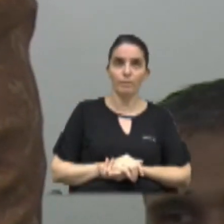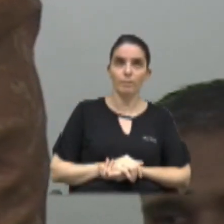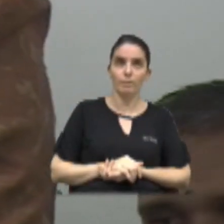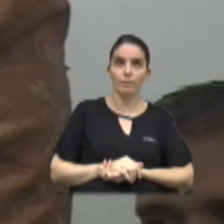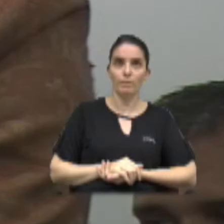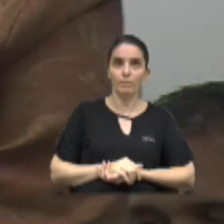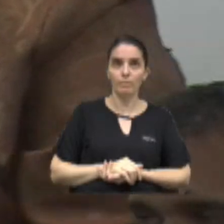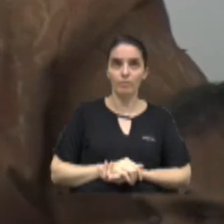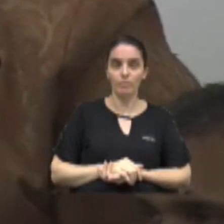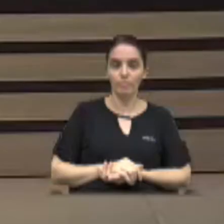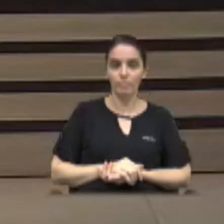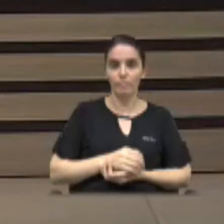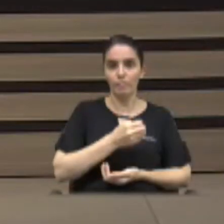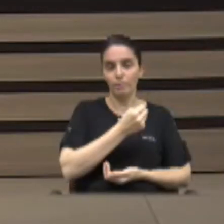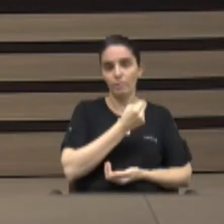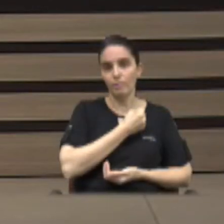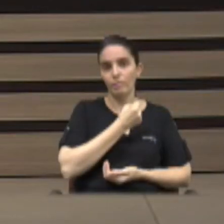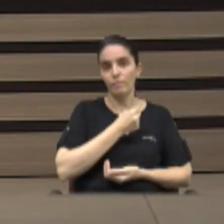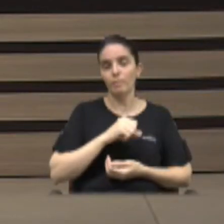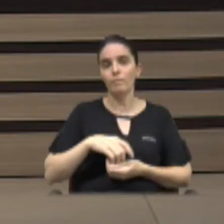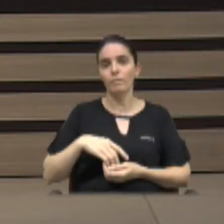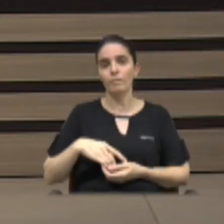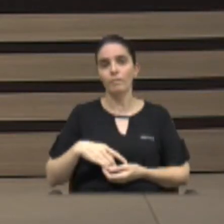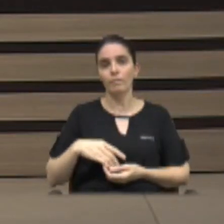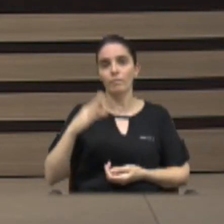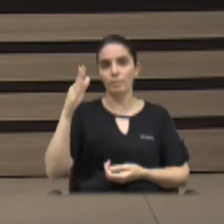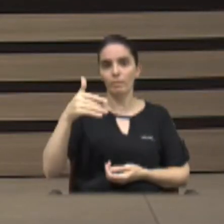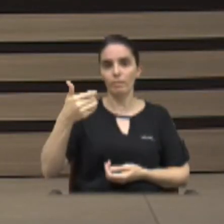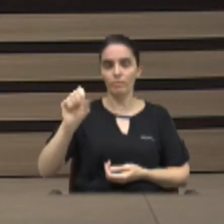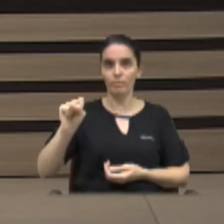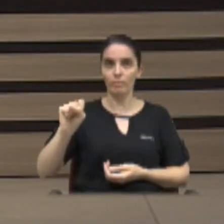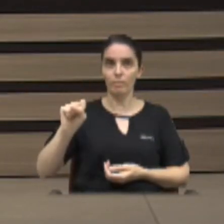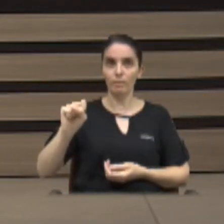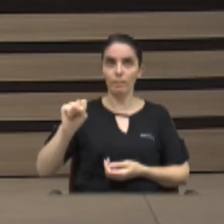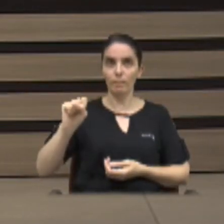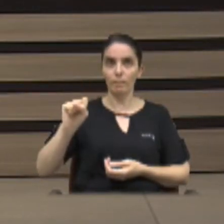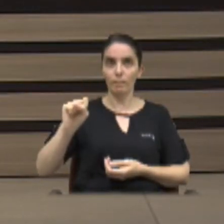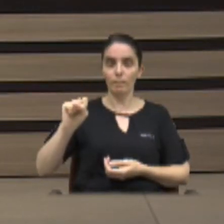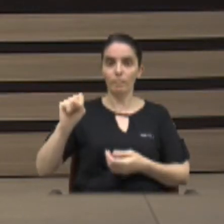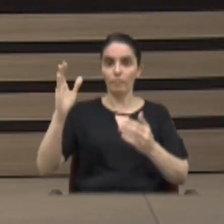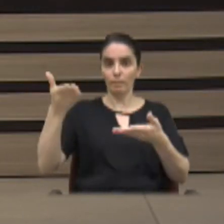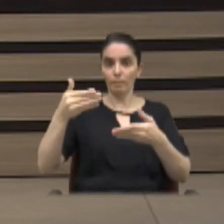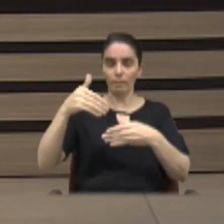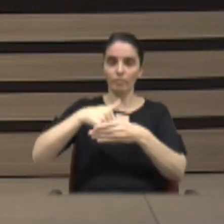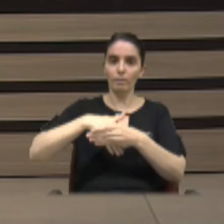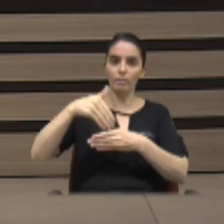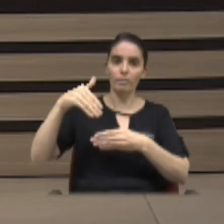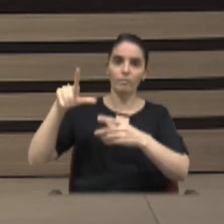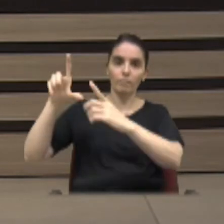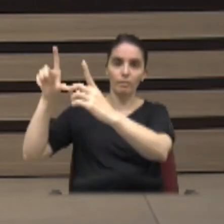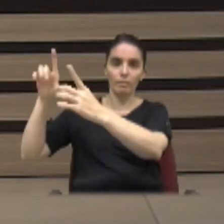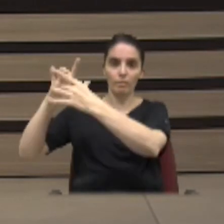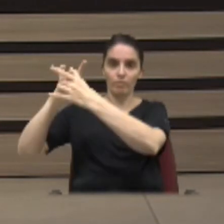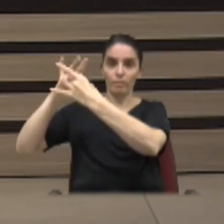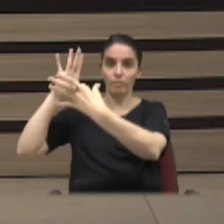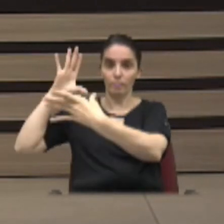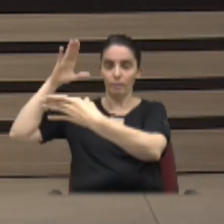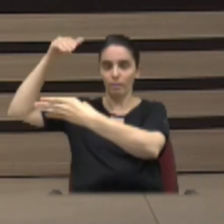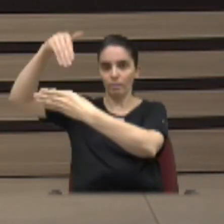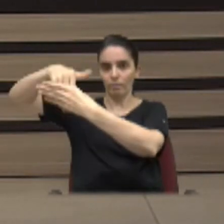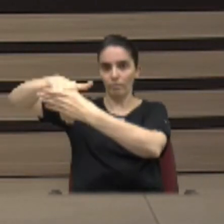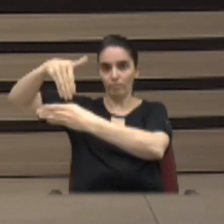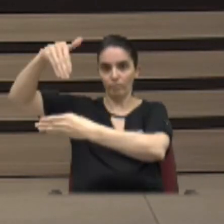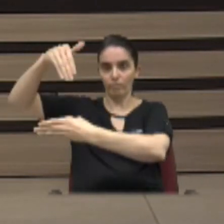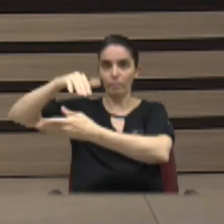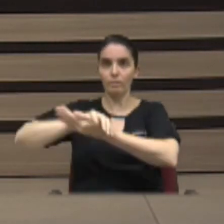pela explicação. de número 8/2018, ela vai à votação. E o painel de votação, ele está aberto,